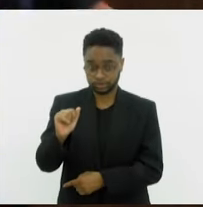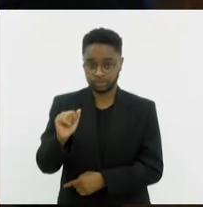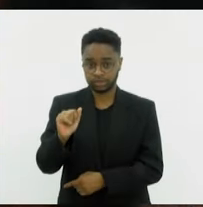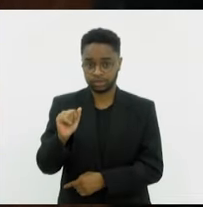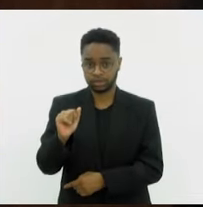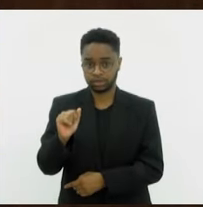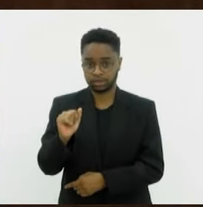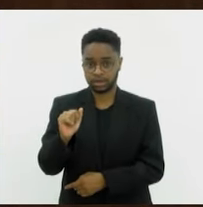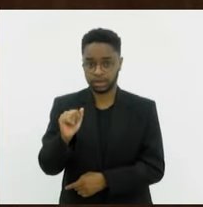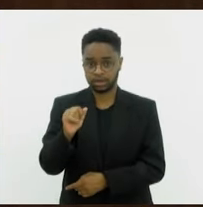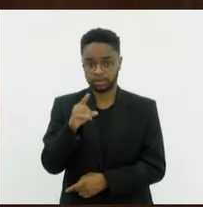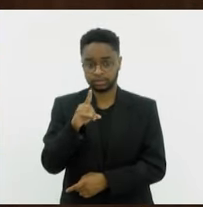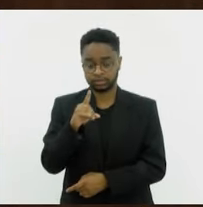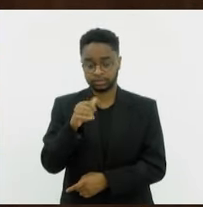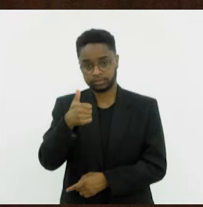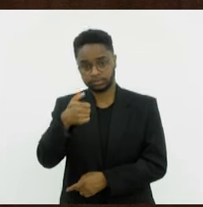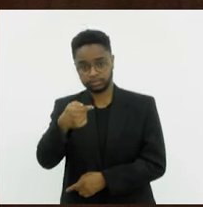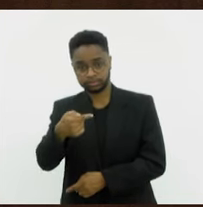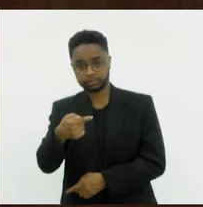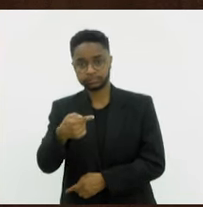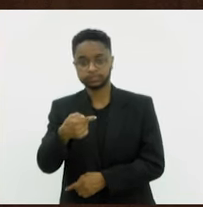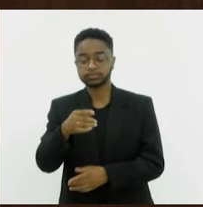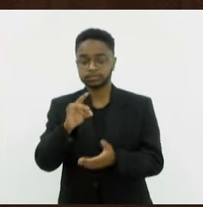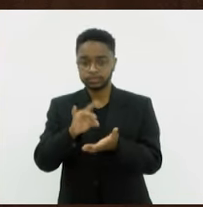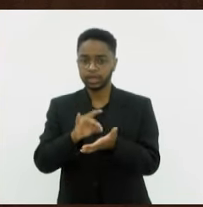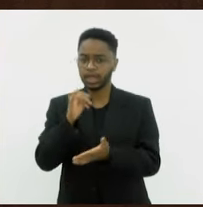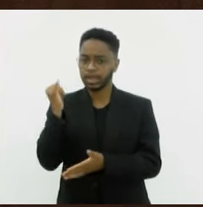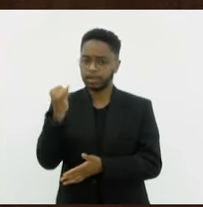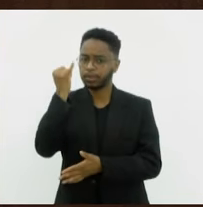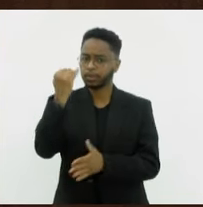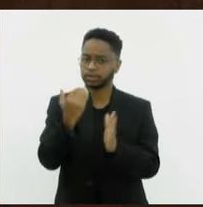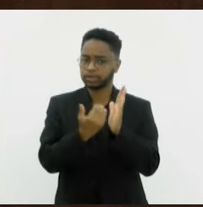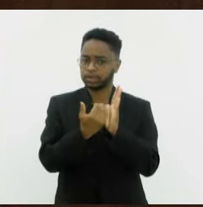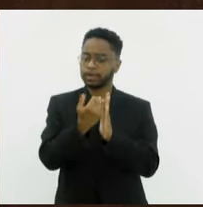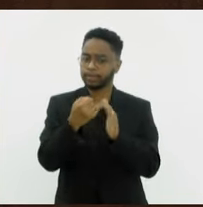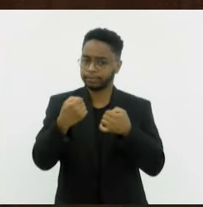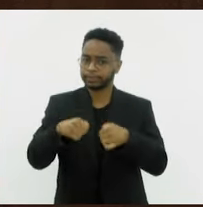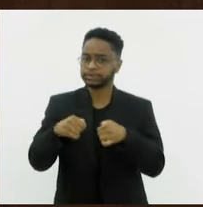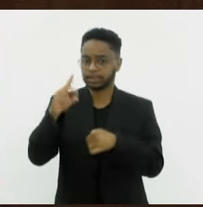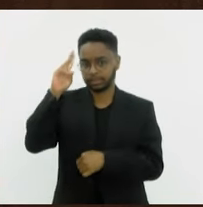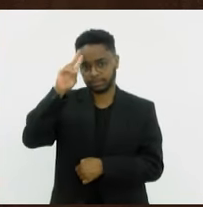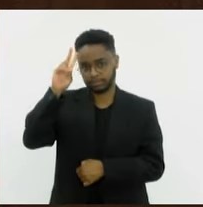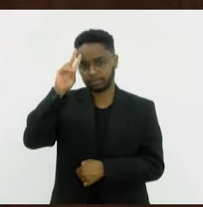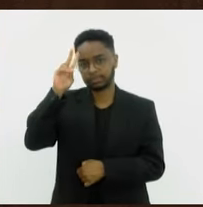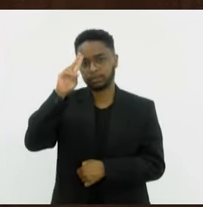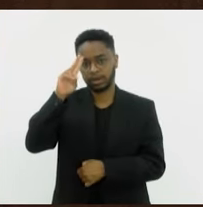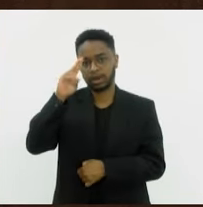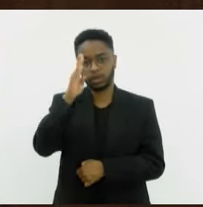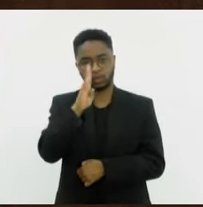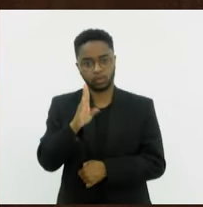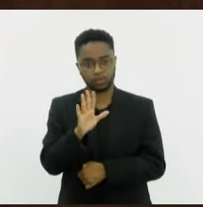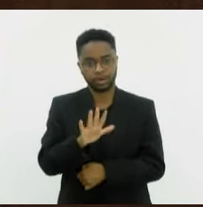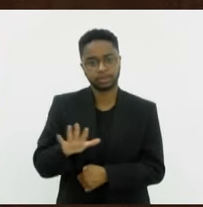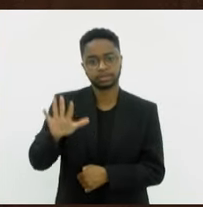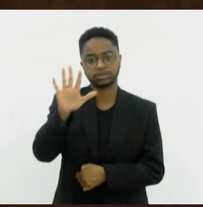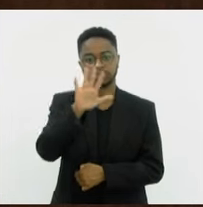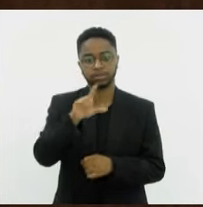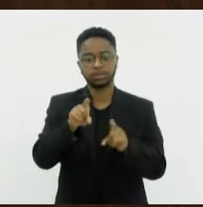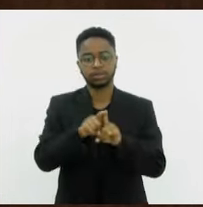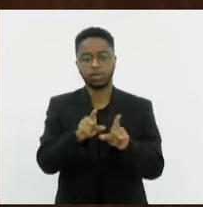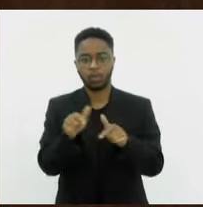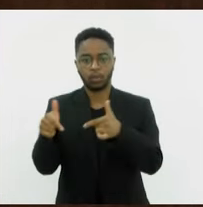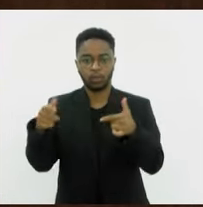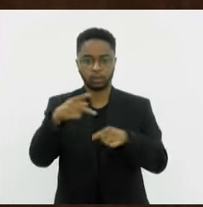ela se faz imprescindível de ser lembrada, tanto a nível nacional, a nível